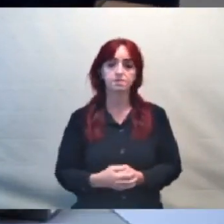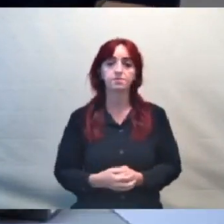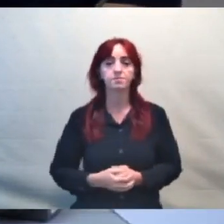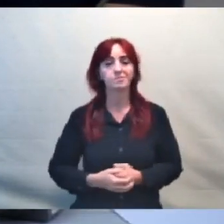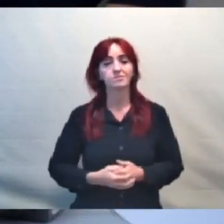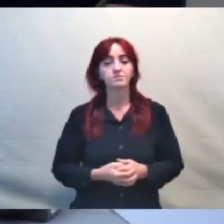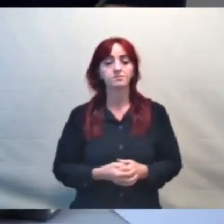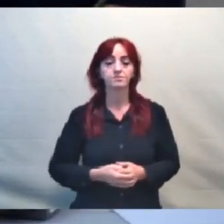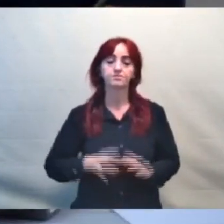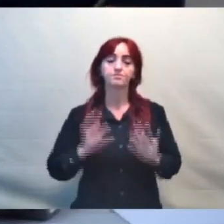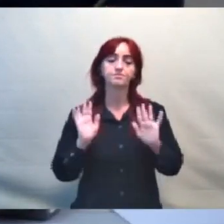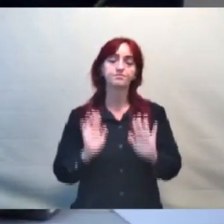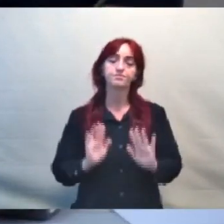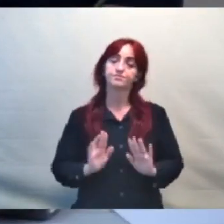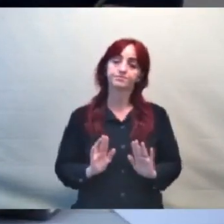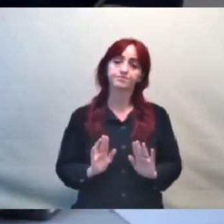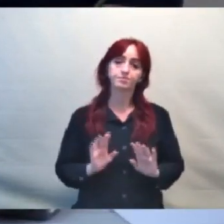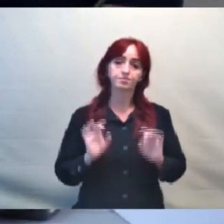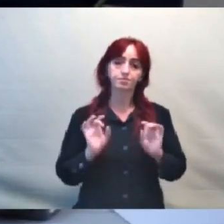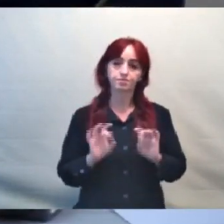Afonso, só um esclarecimento.